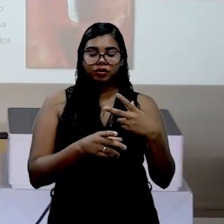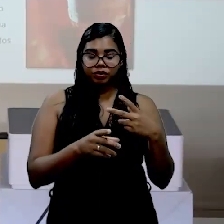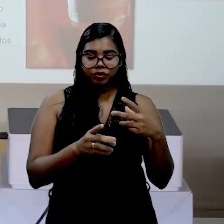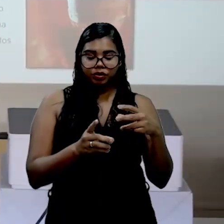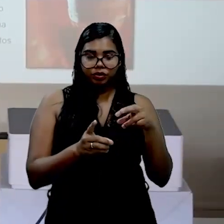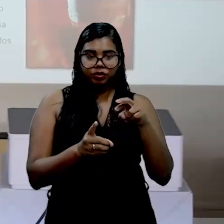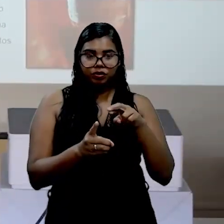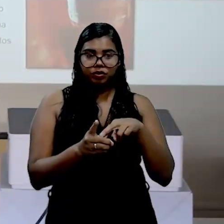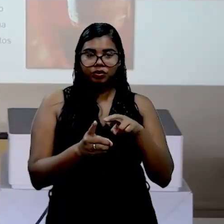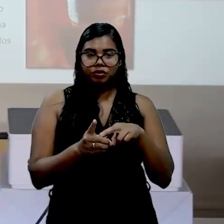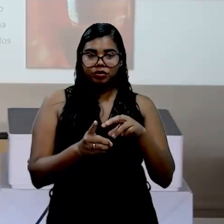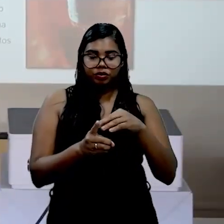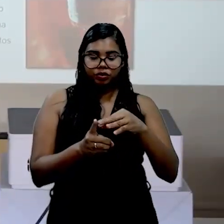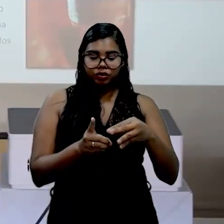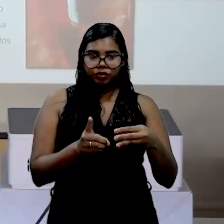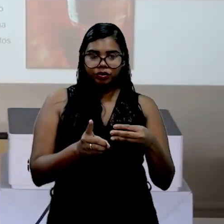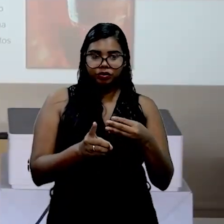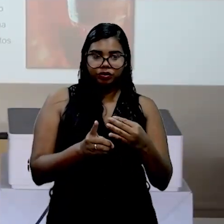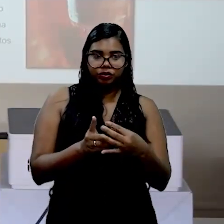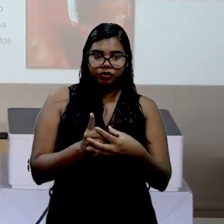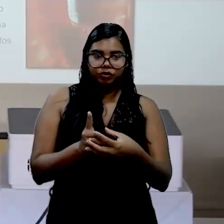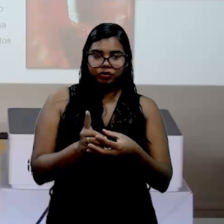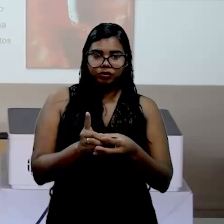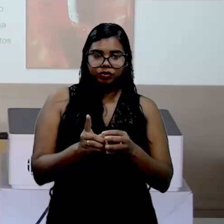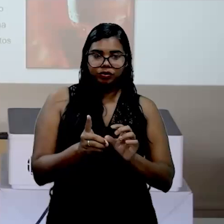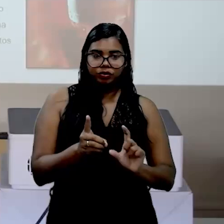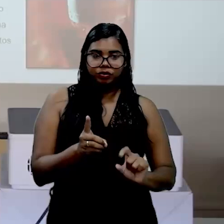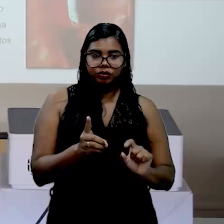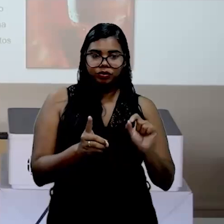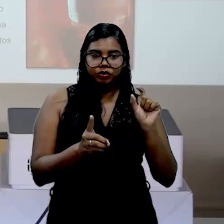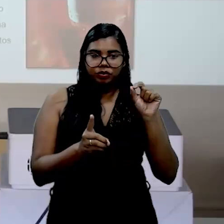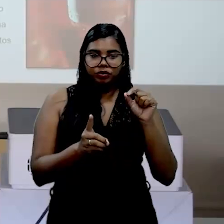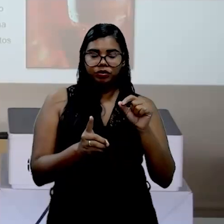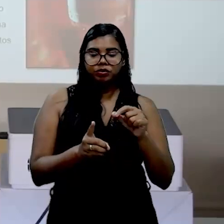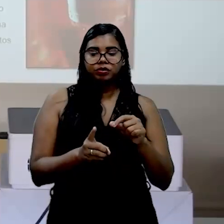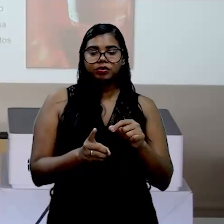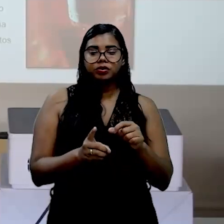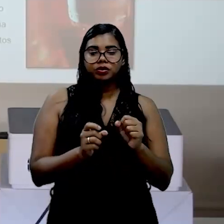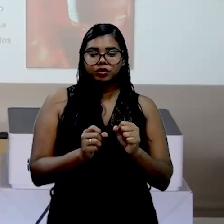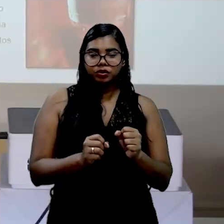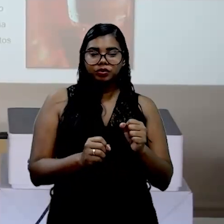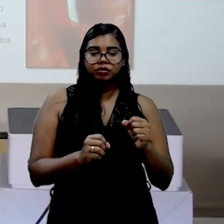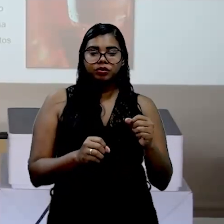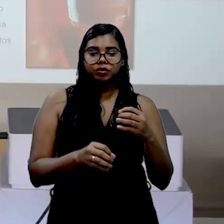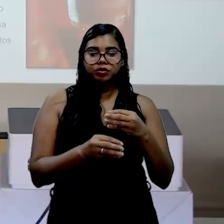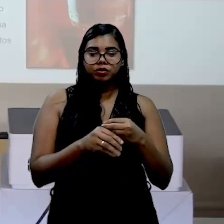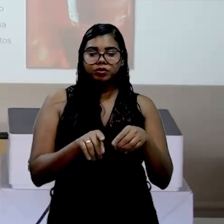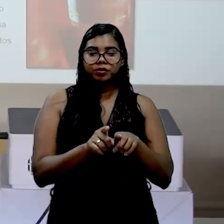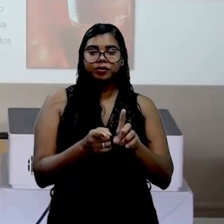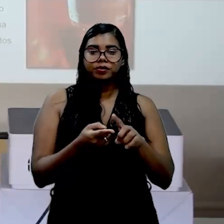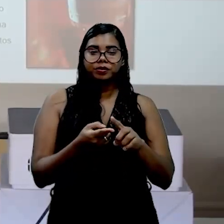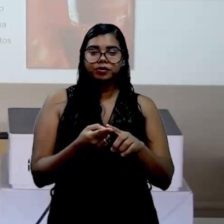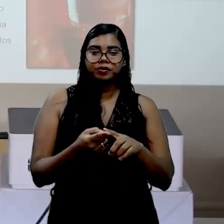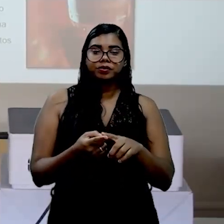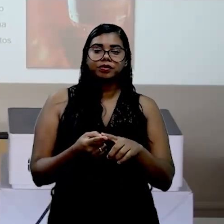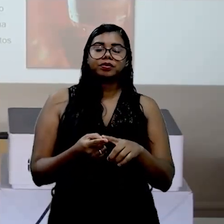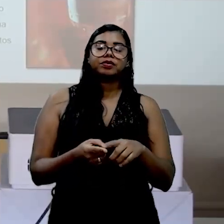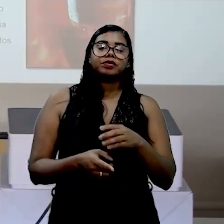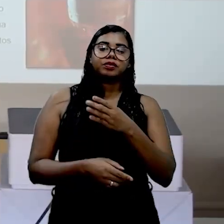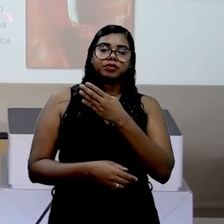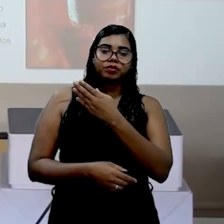ainda o tecido local, né? Ainda um pouco de tumor escapou da próstata. Você pode complementar, né? Através de radioterapia,